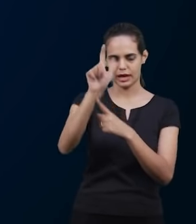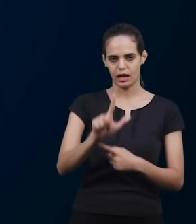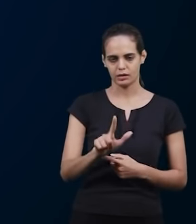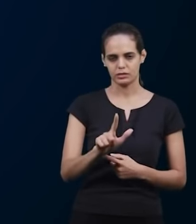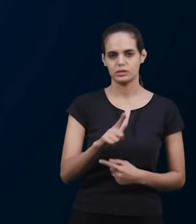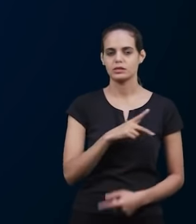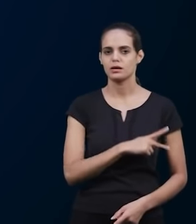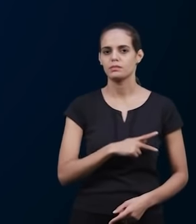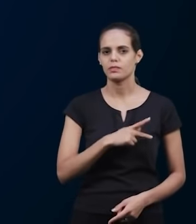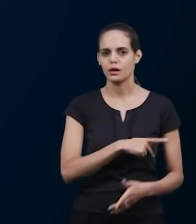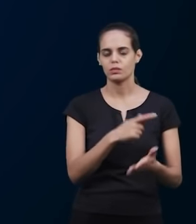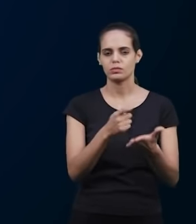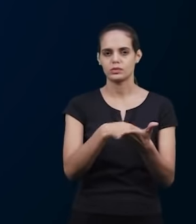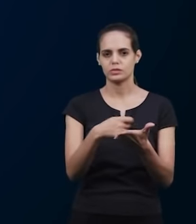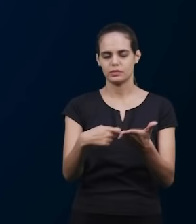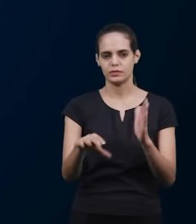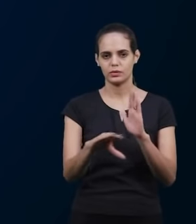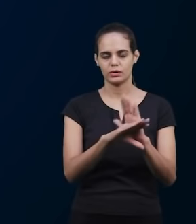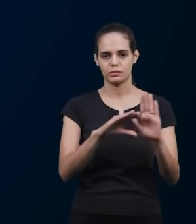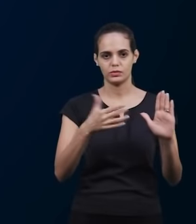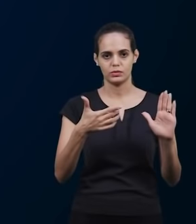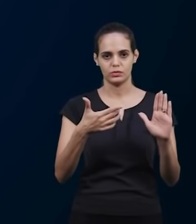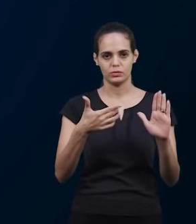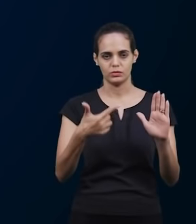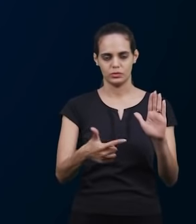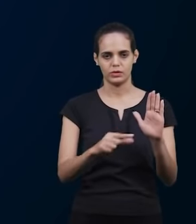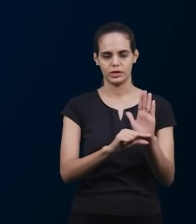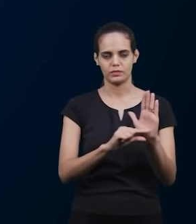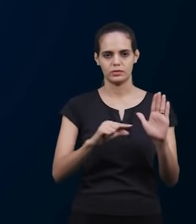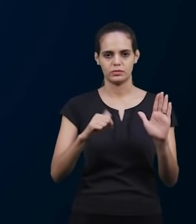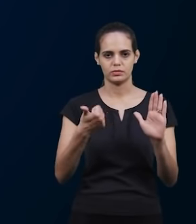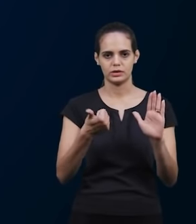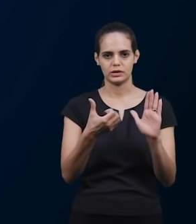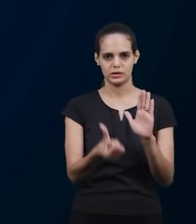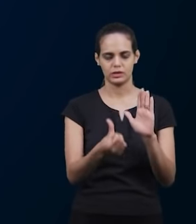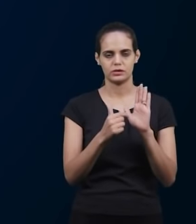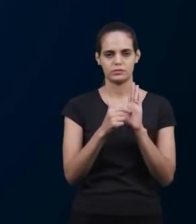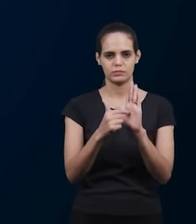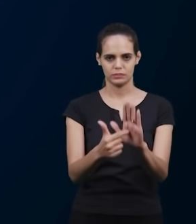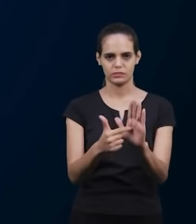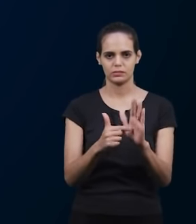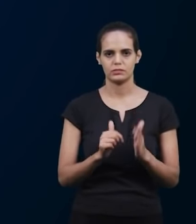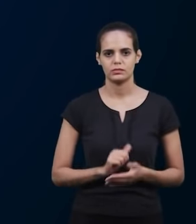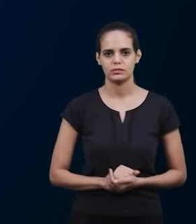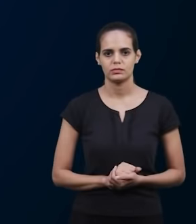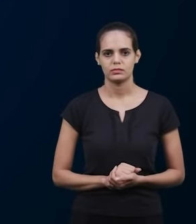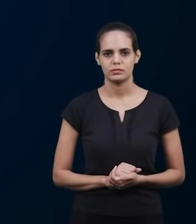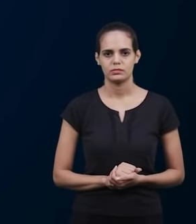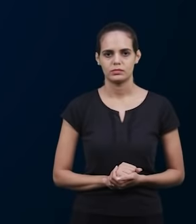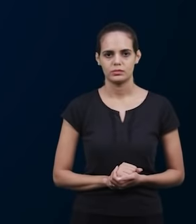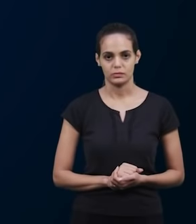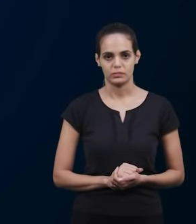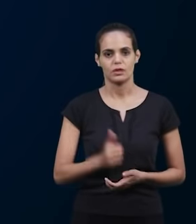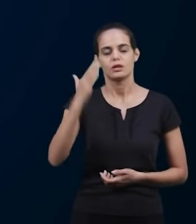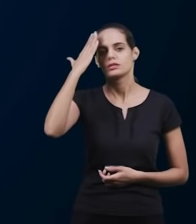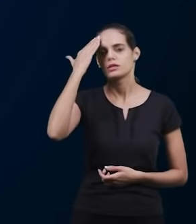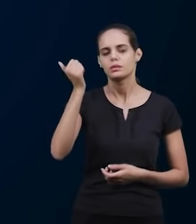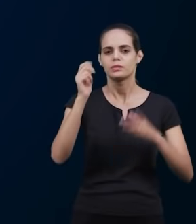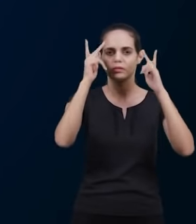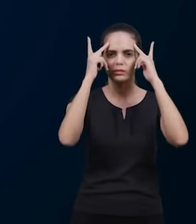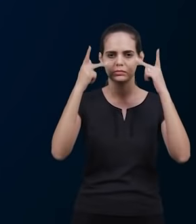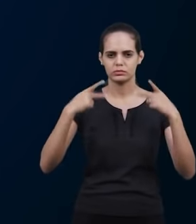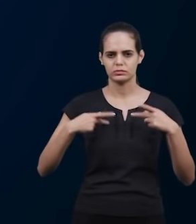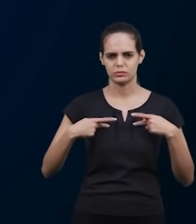do apóstolo Paulo aos Gálatas, capítulo 2, versículo 16, que diz assim: sabendo que o